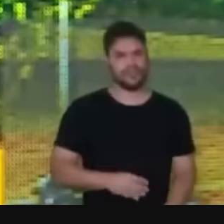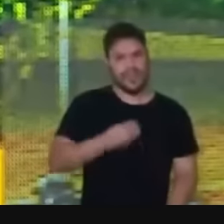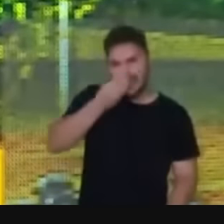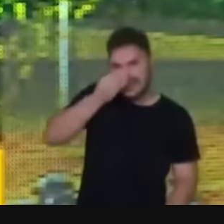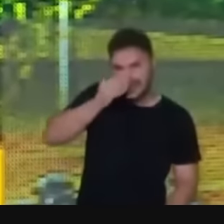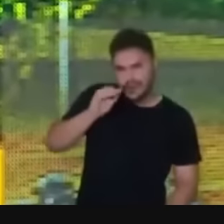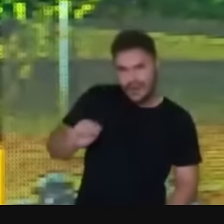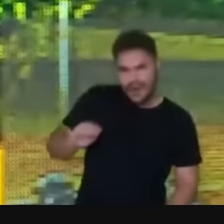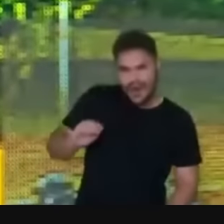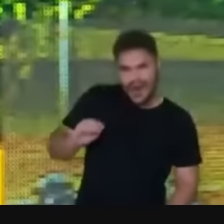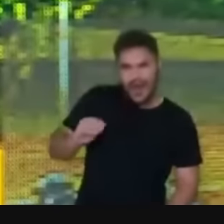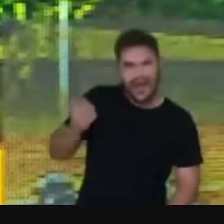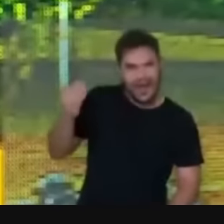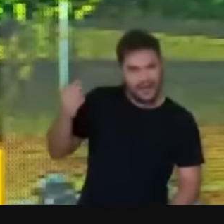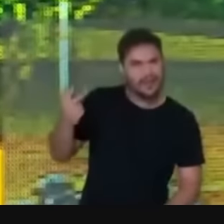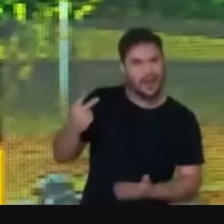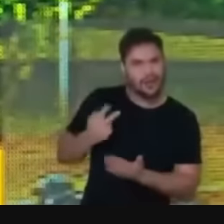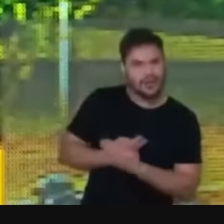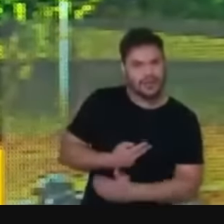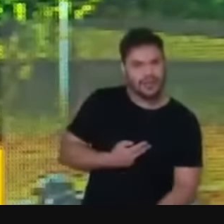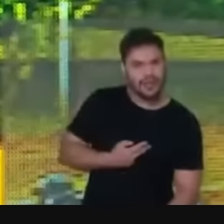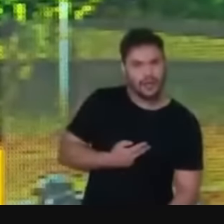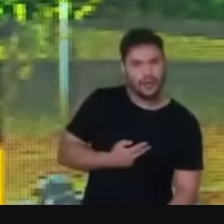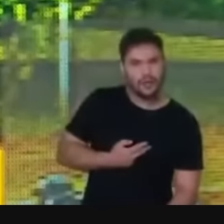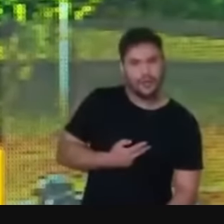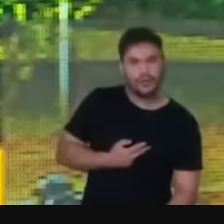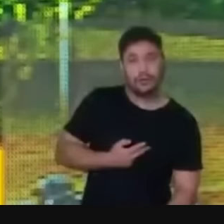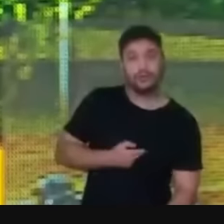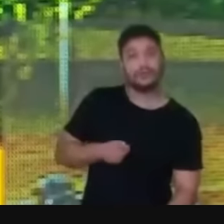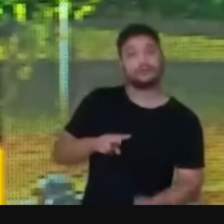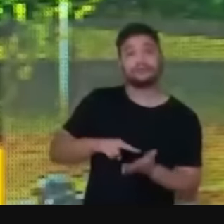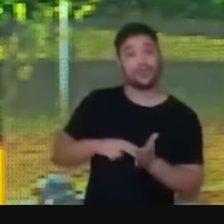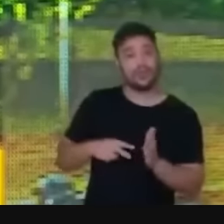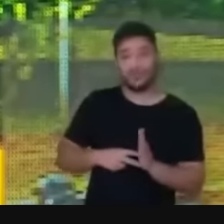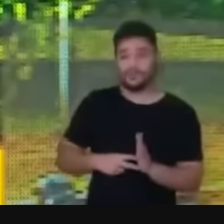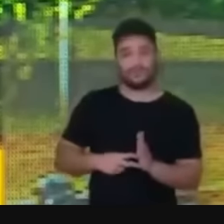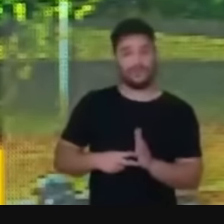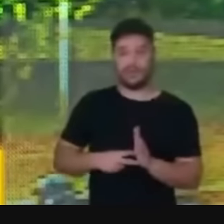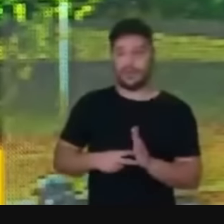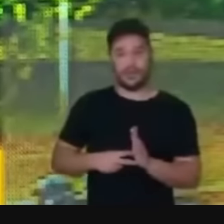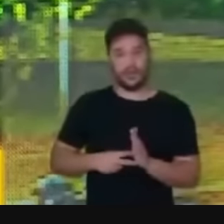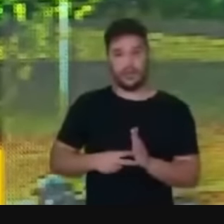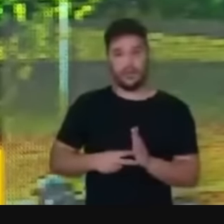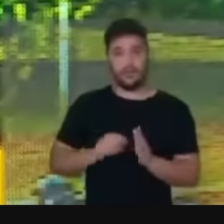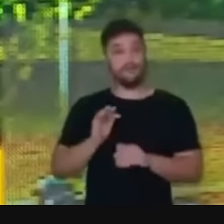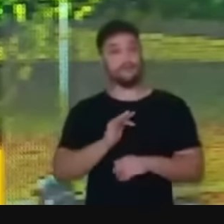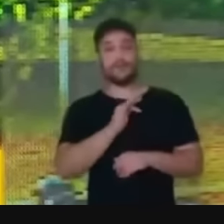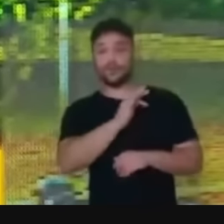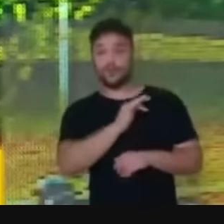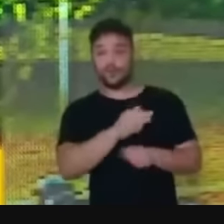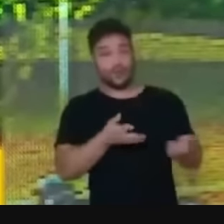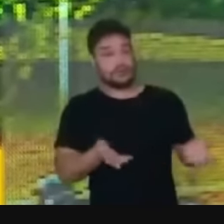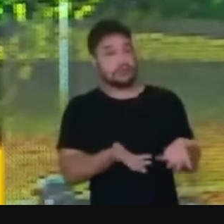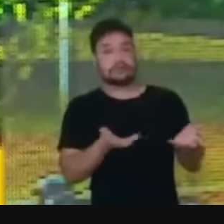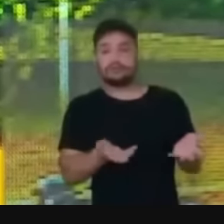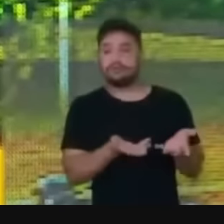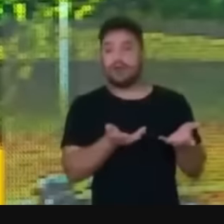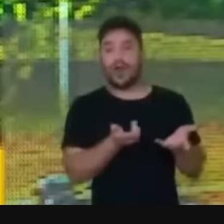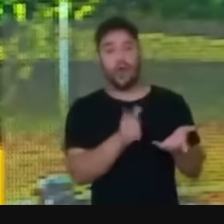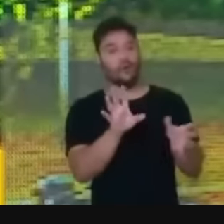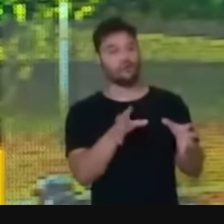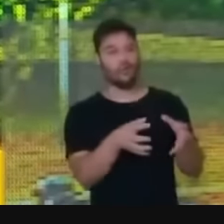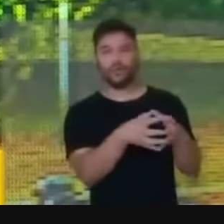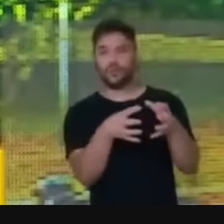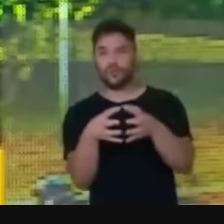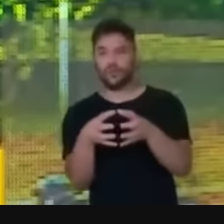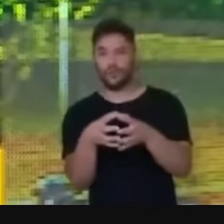atentado à democracia e ao Estado de Direito seria equivalente a encorajar grupos extremistas à prática